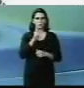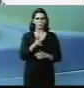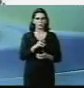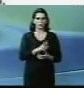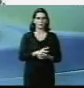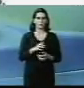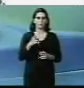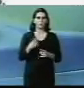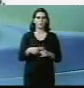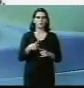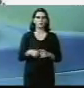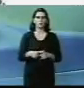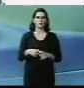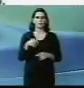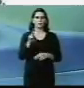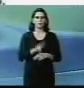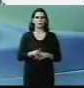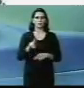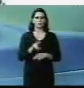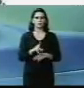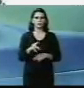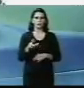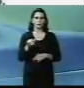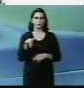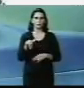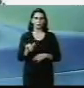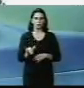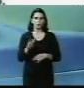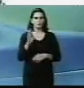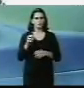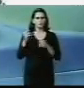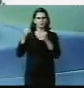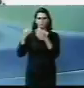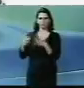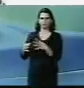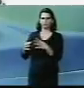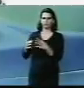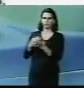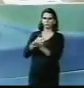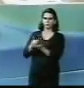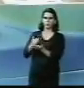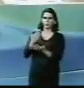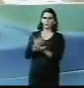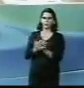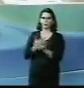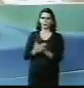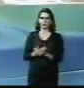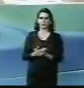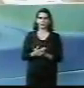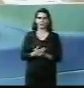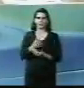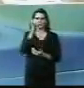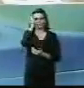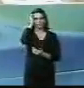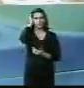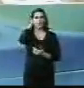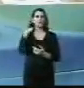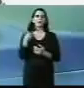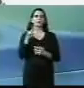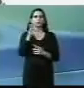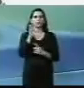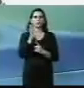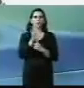Carlos, por que utilizar um proxy? Pô, na verdade a gente vem respondendo isso desde o começo da aula, né? Desde o início, né? Então, vamos acompanhar só no